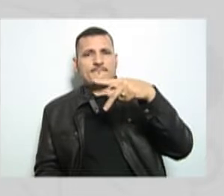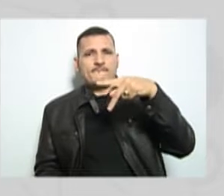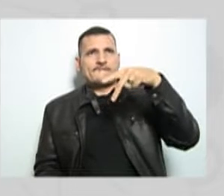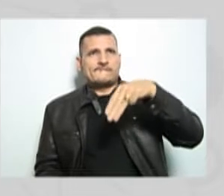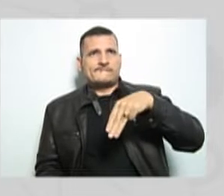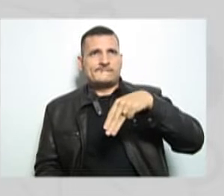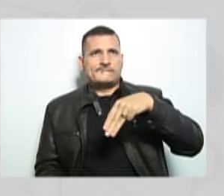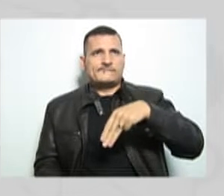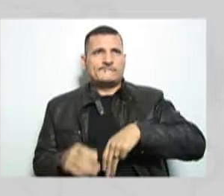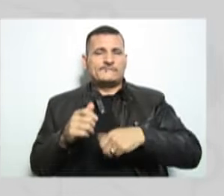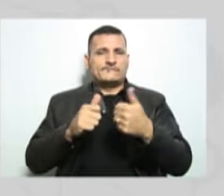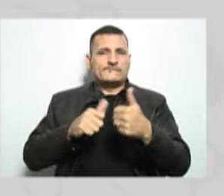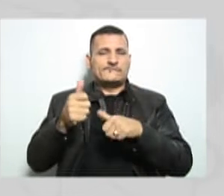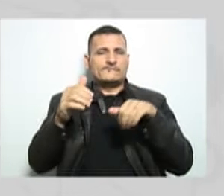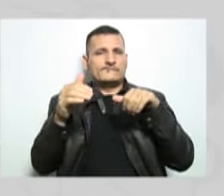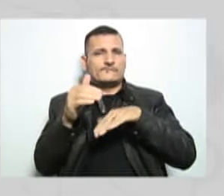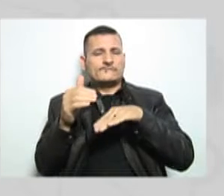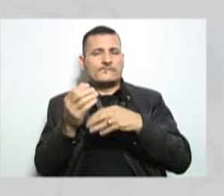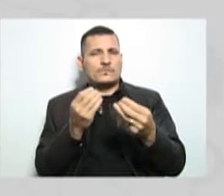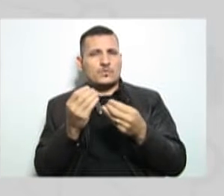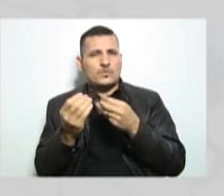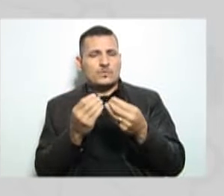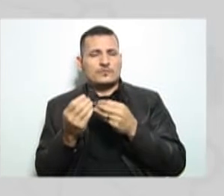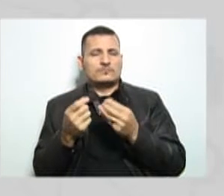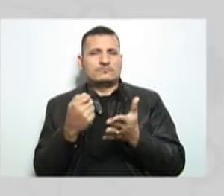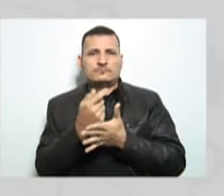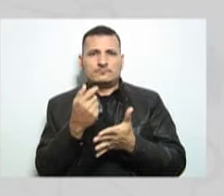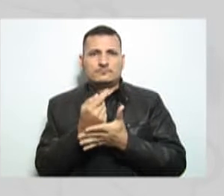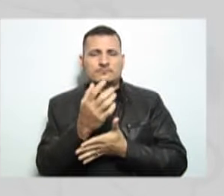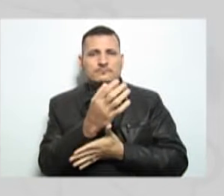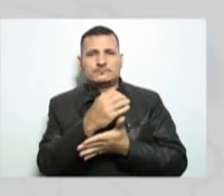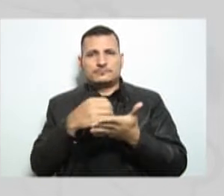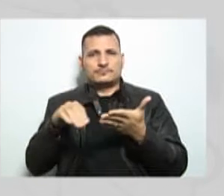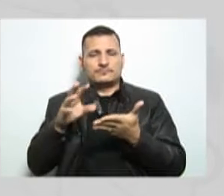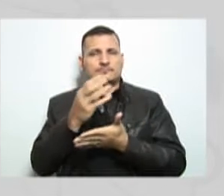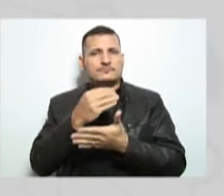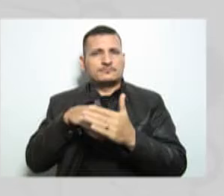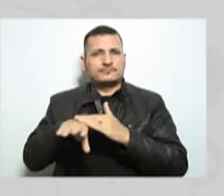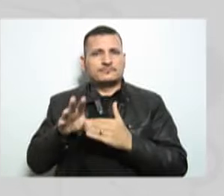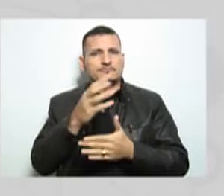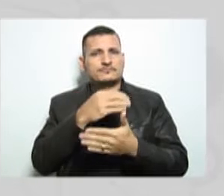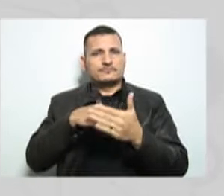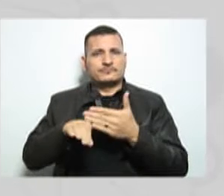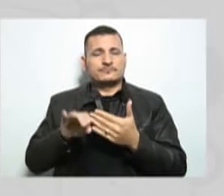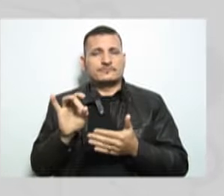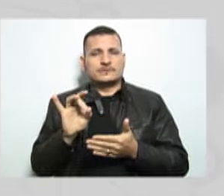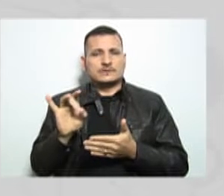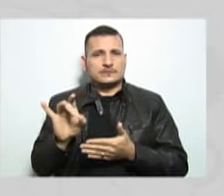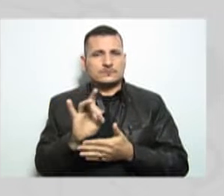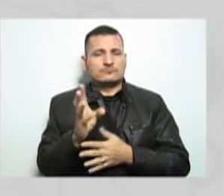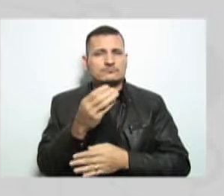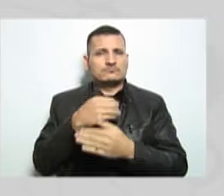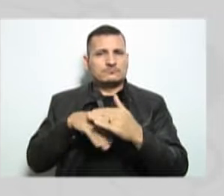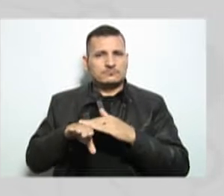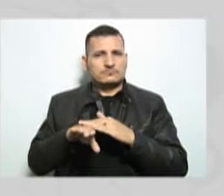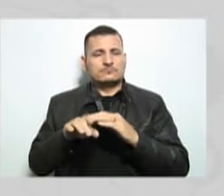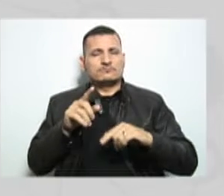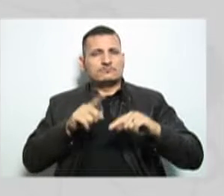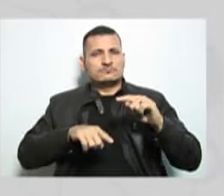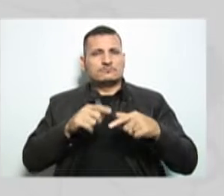pelo custo médio de aquisição, apurado a cada entrada de